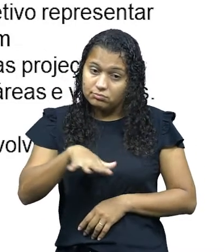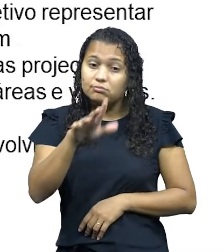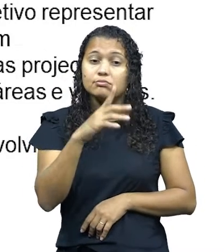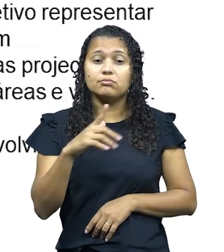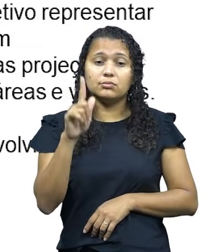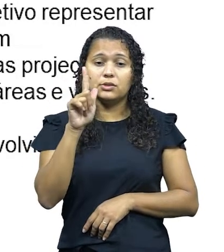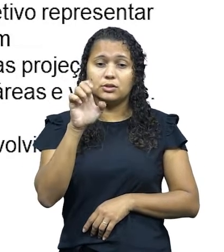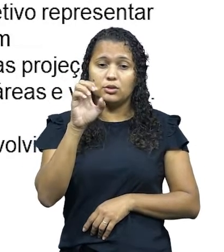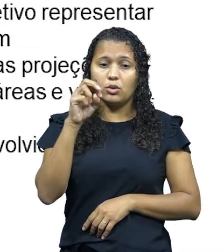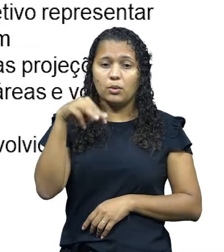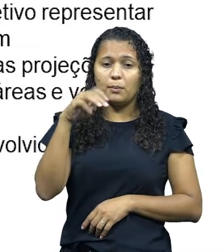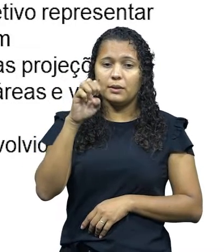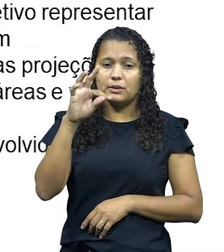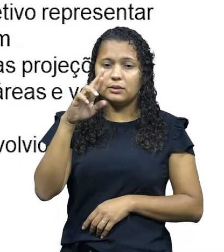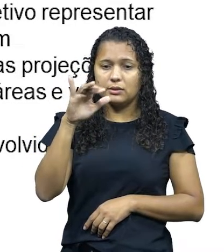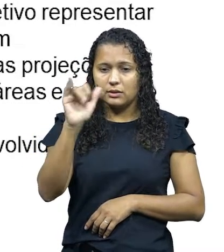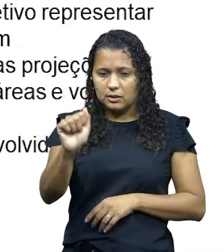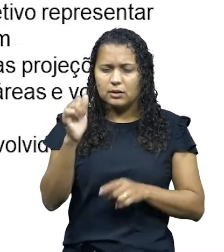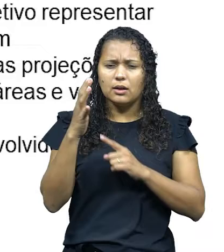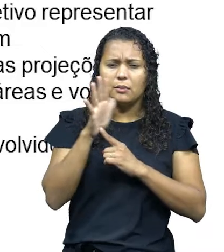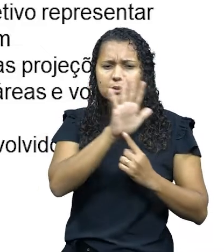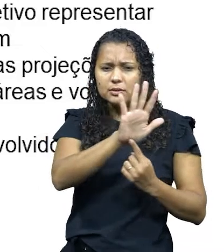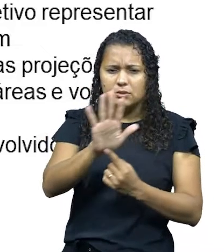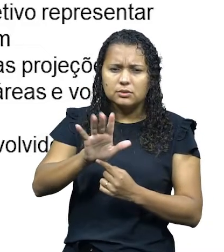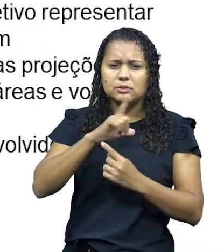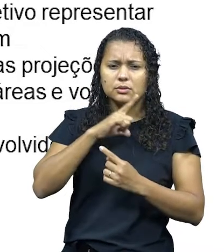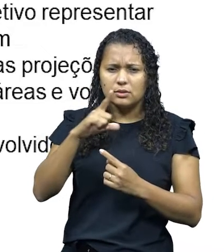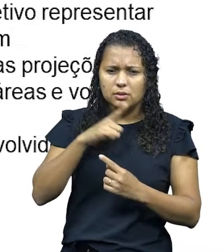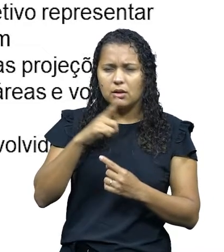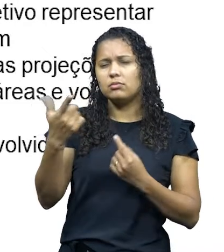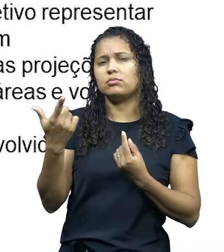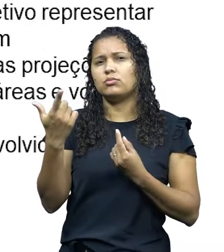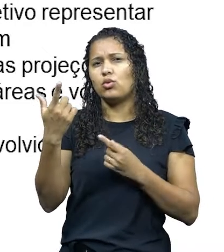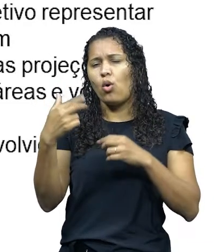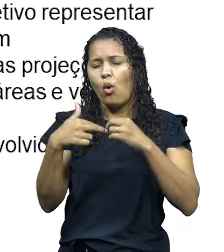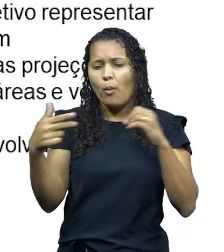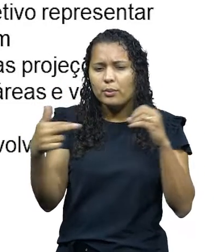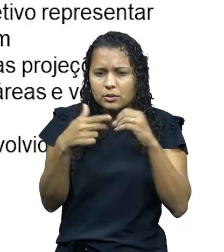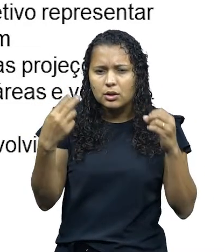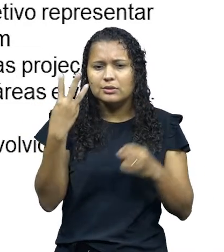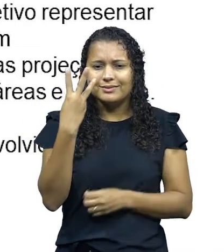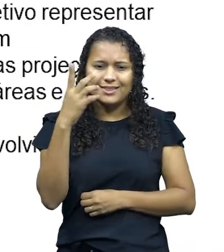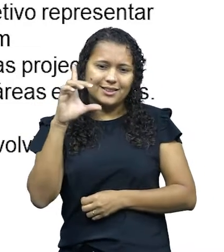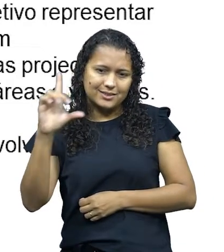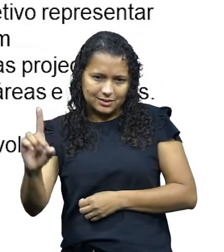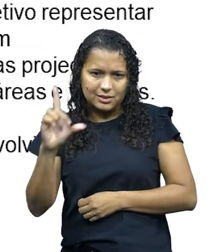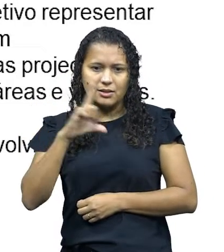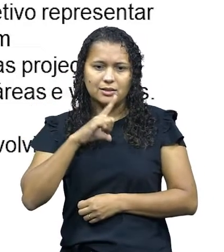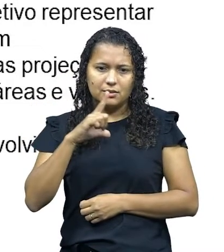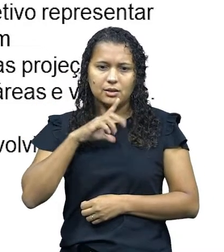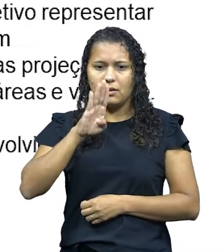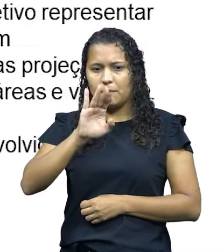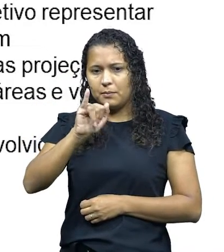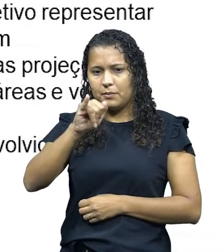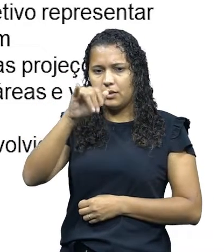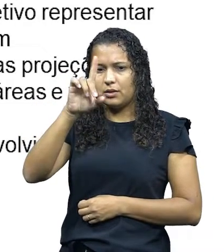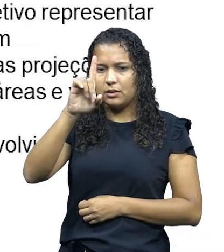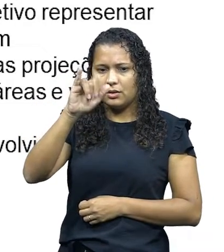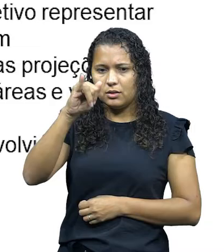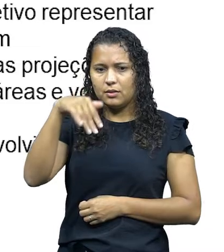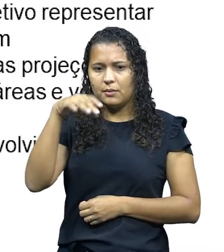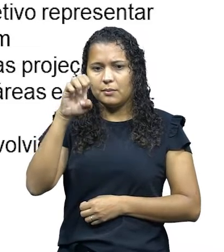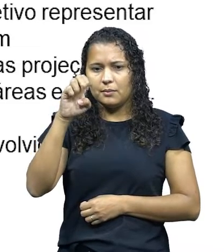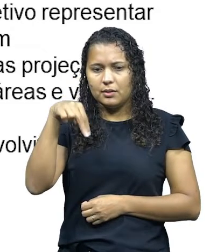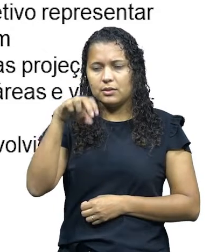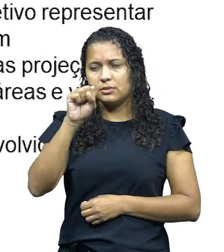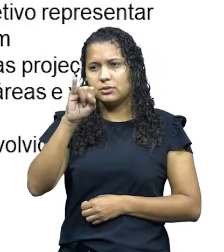ramo da geometria que tem como objetivo representar objetos de 3 dimensões em um plano